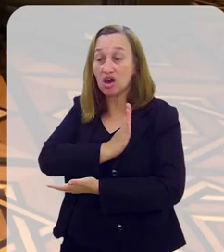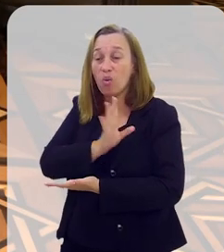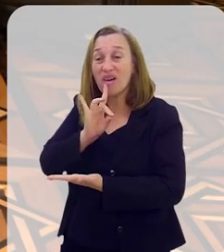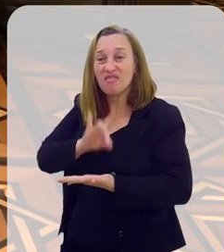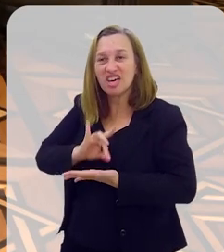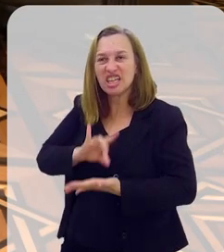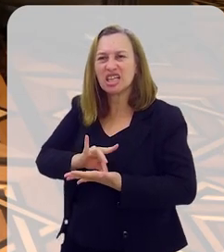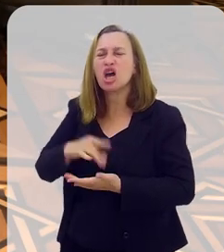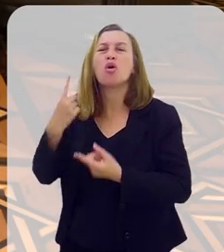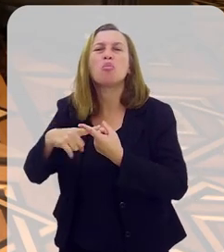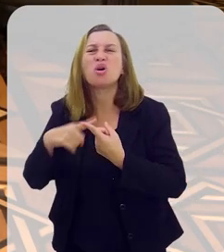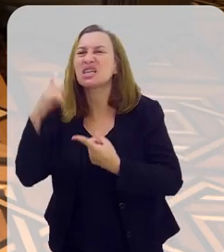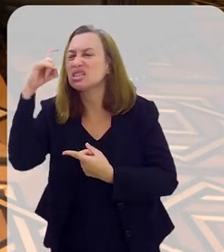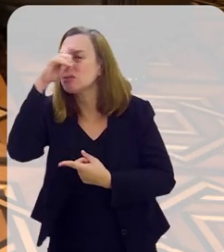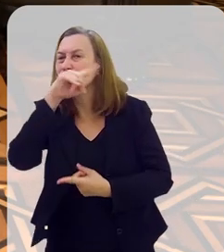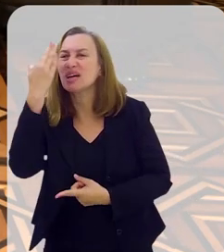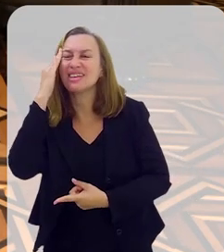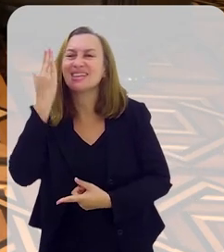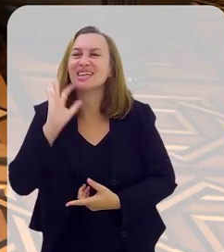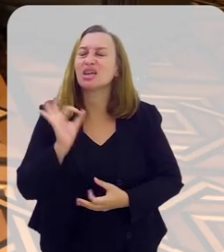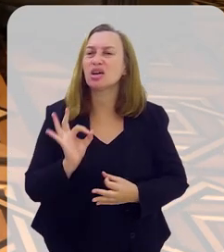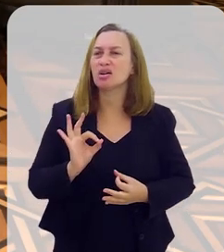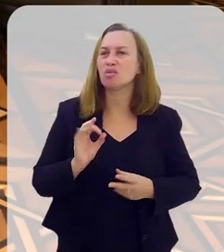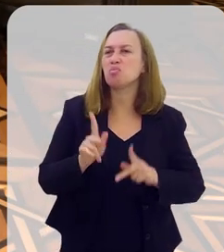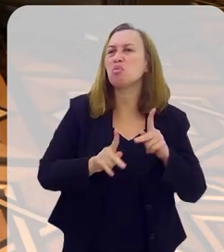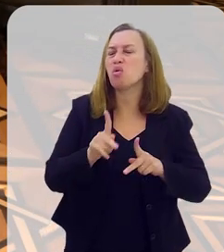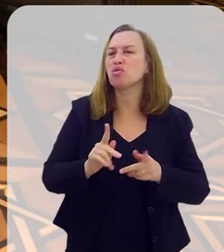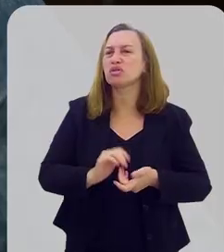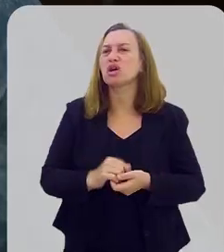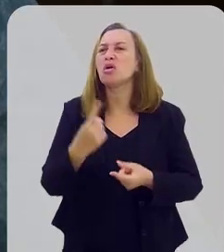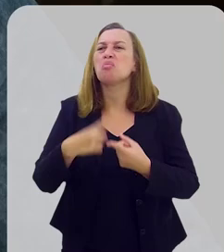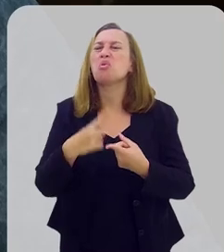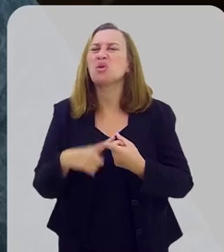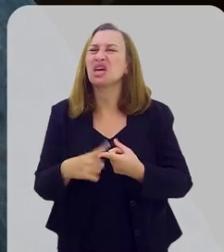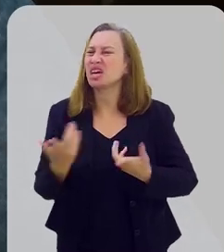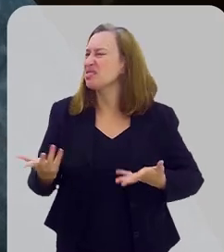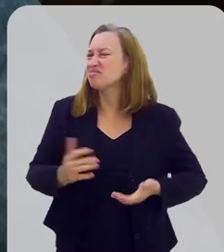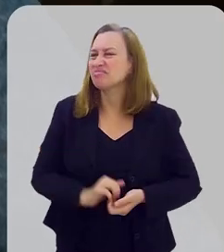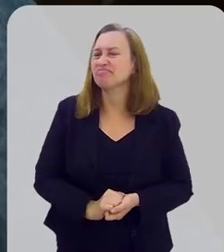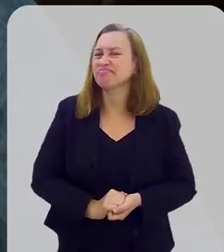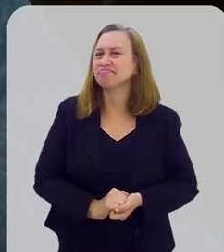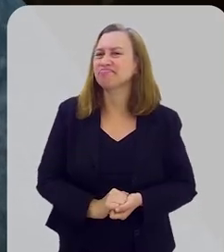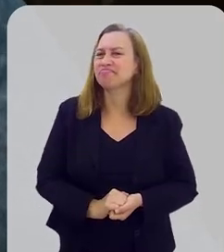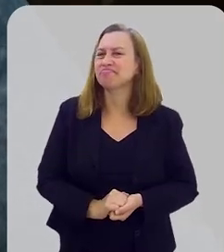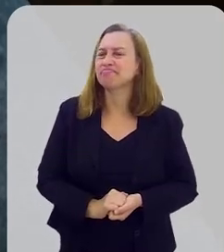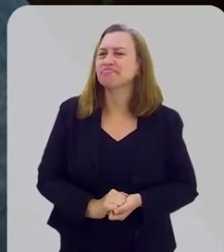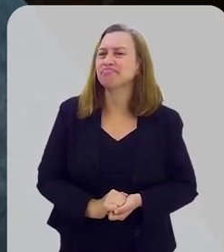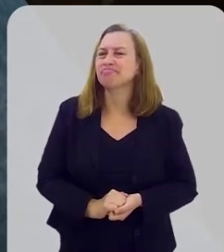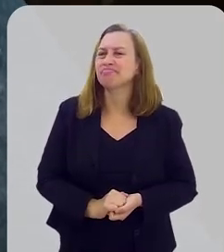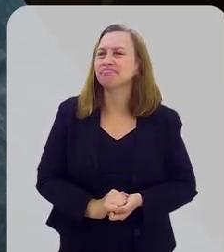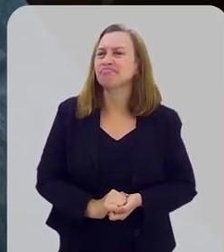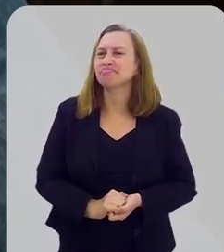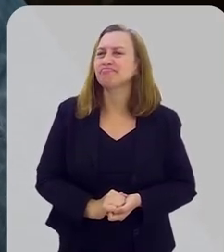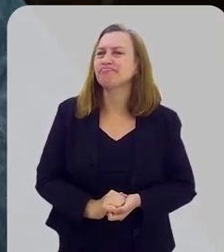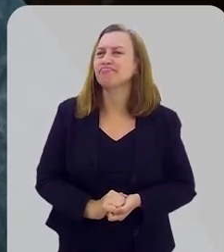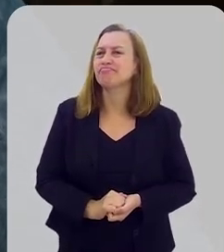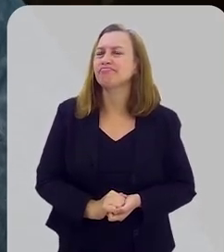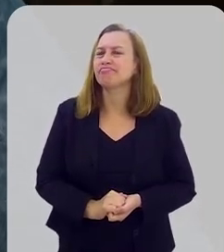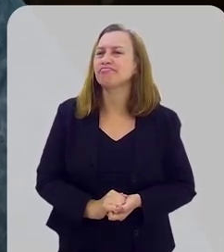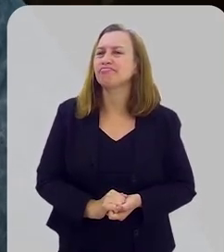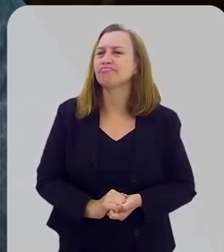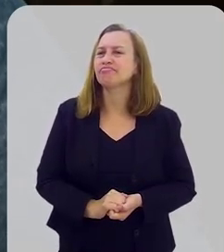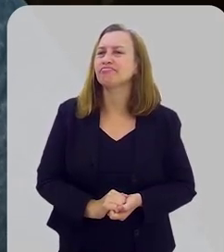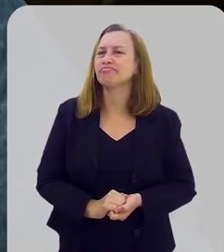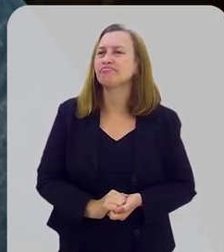Mas por que dã essa dificuldade da Galera entender isso é Por que que somos partidários então eu eu eu